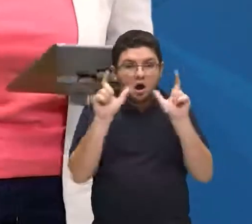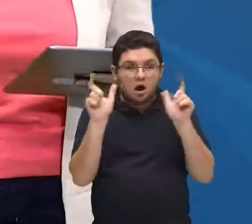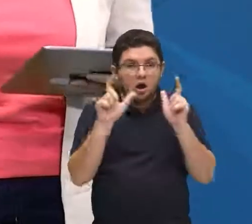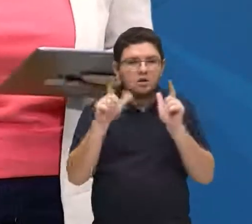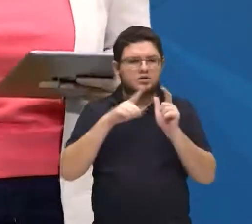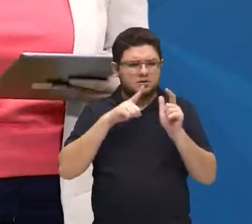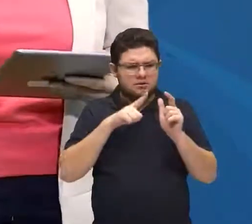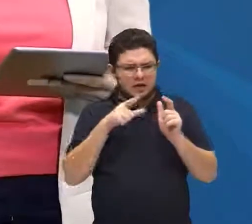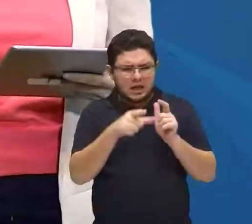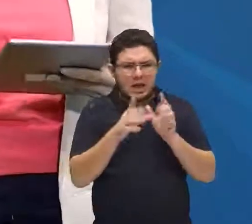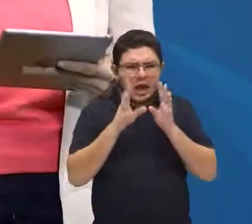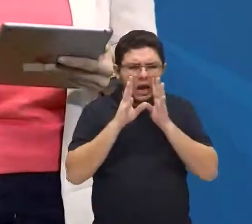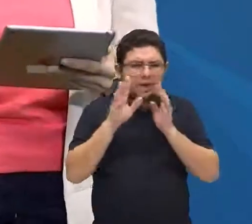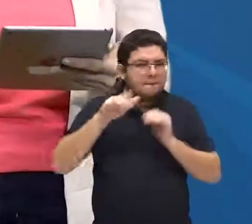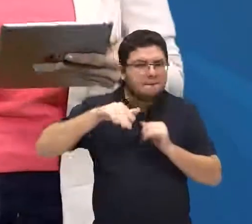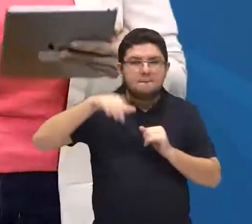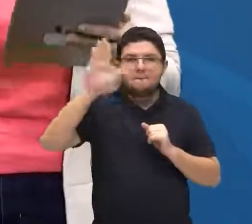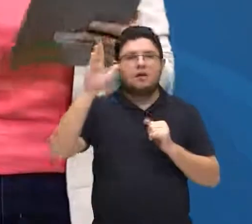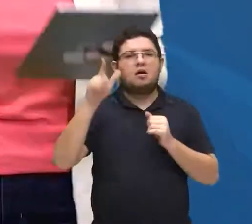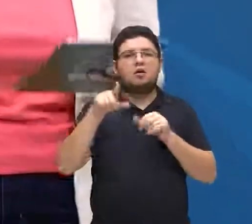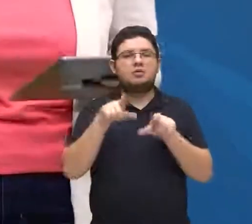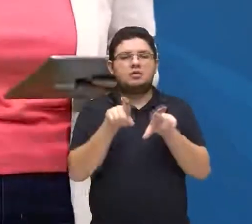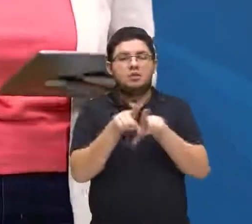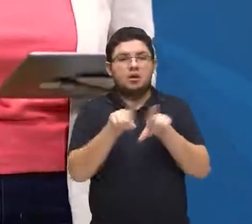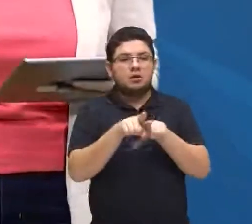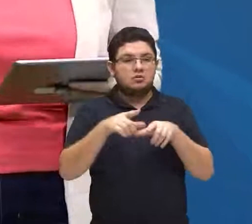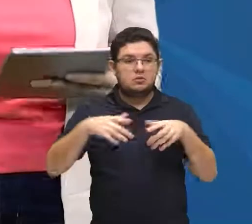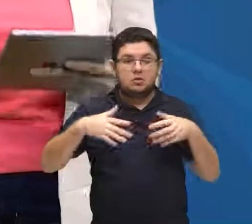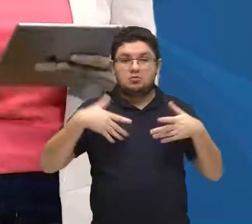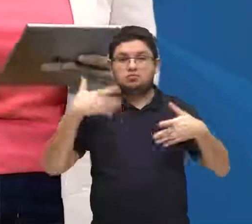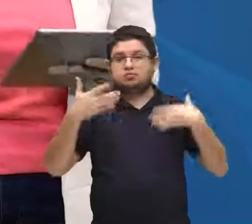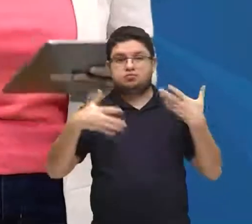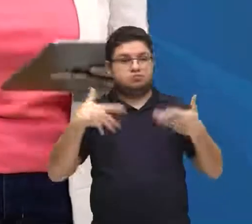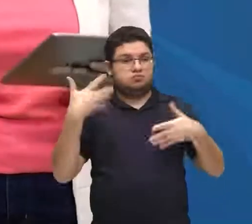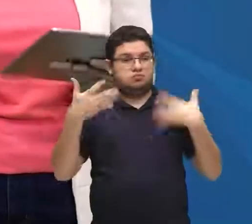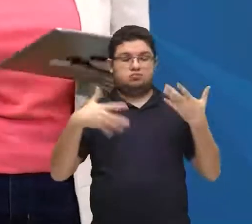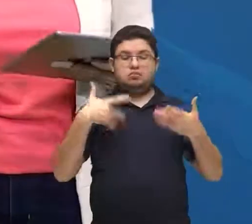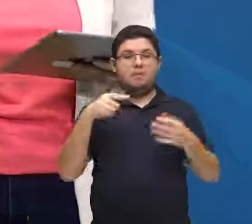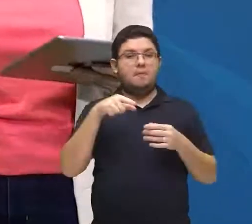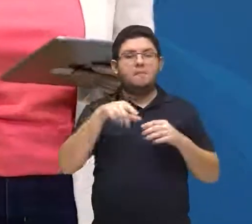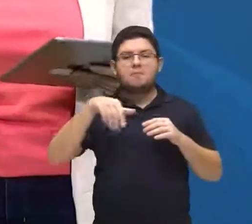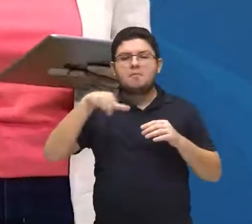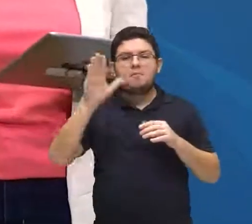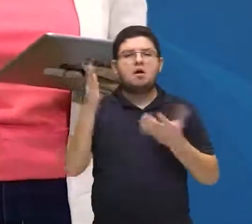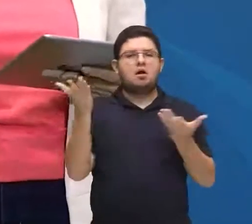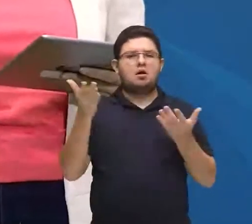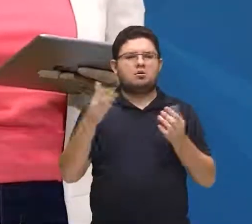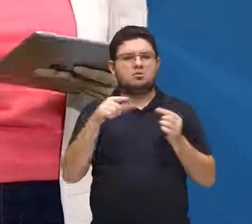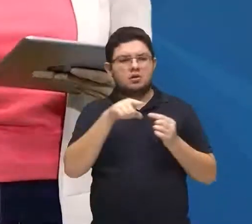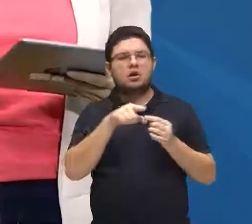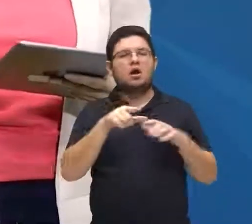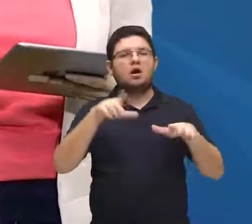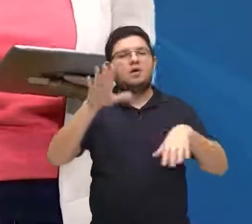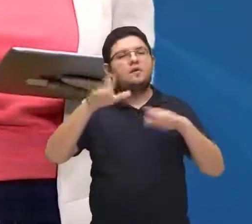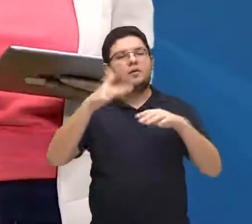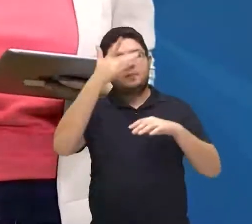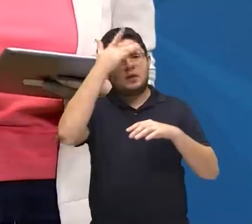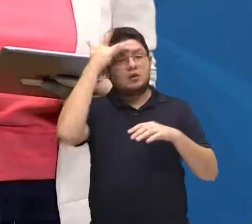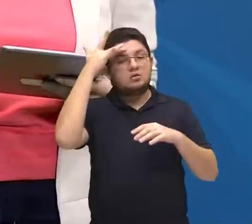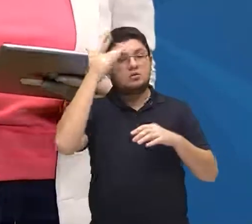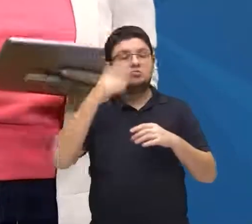uma atenção, algo muito bombástico, né, muito surreal às vezes, e você realmente acaba tendo